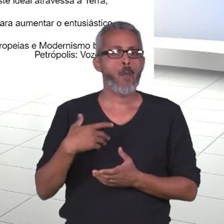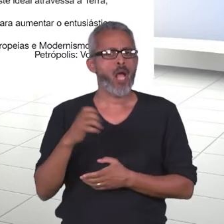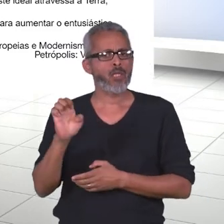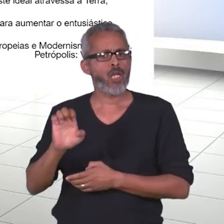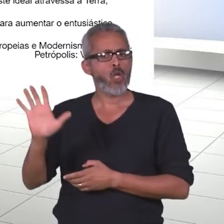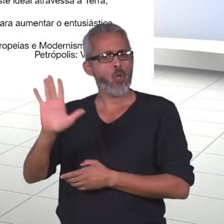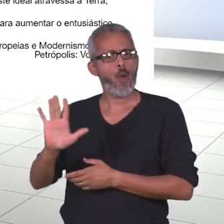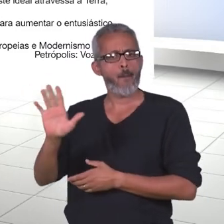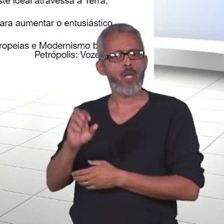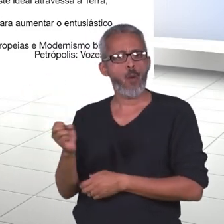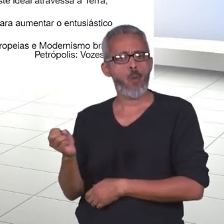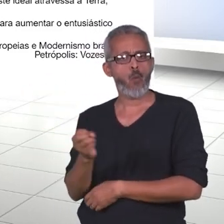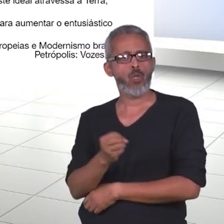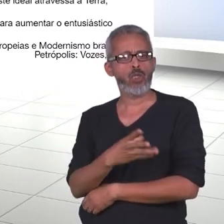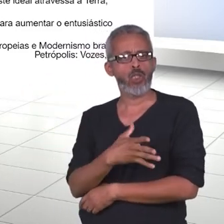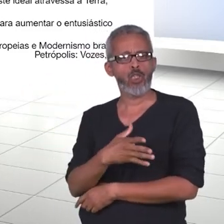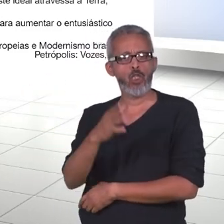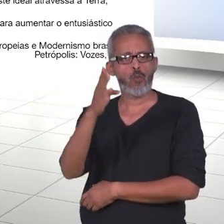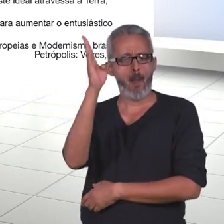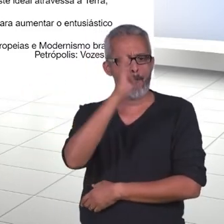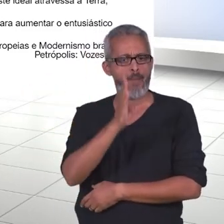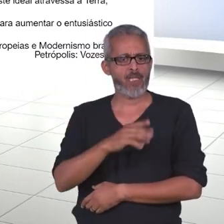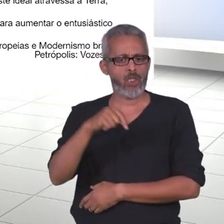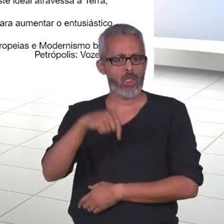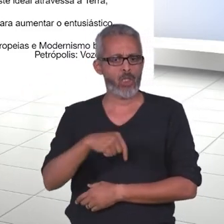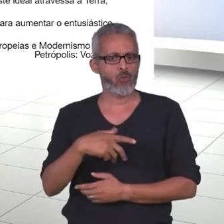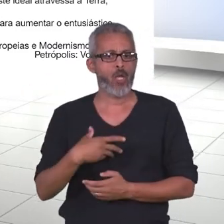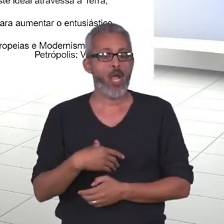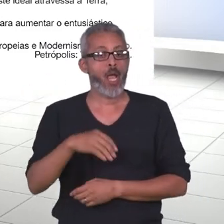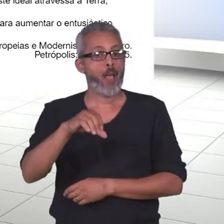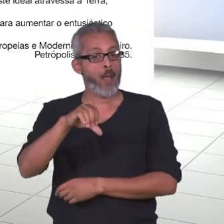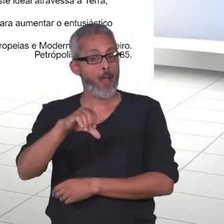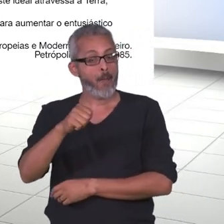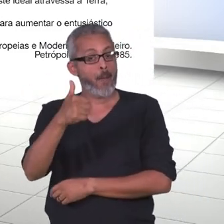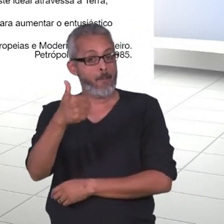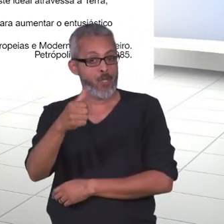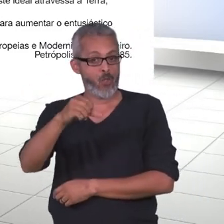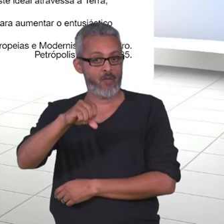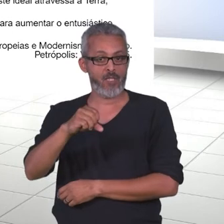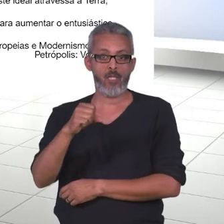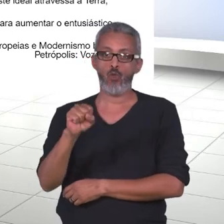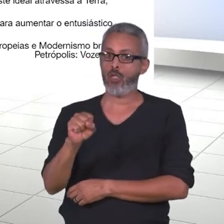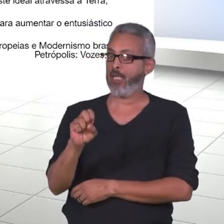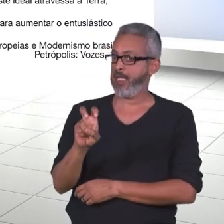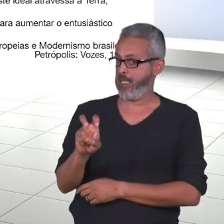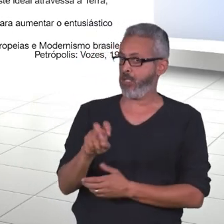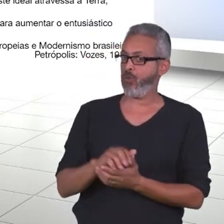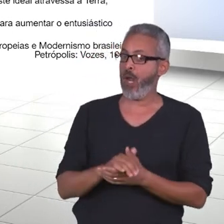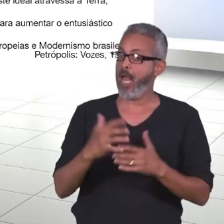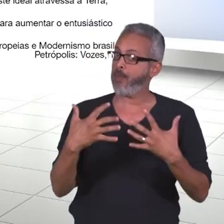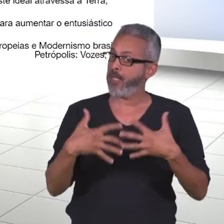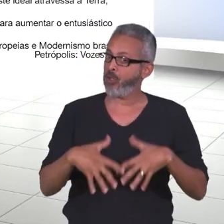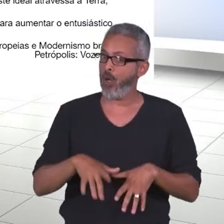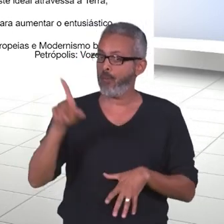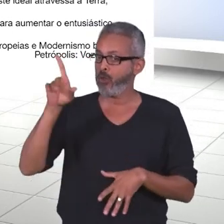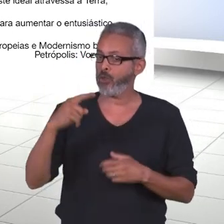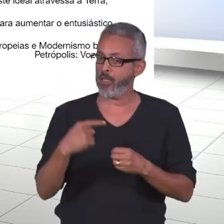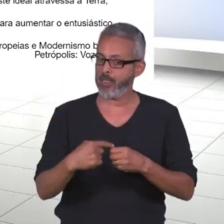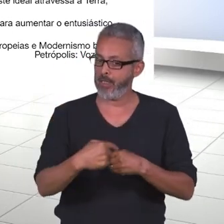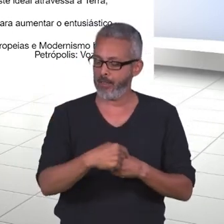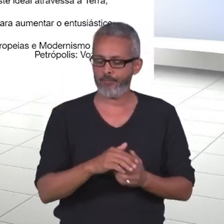numa corrida sobre o circuito de sua órbita. É preciso que o poeta prodigalize com